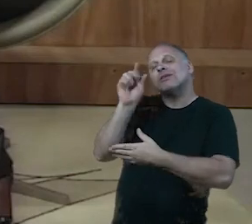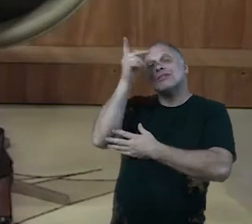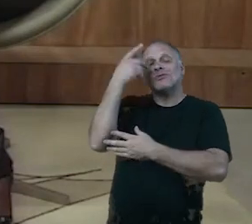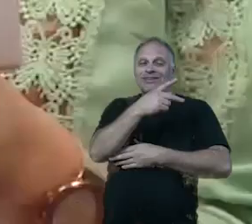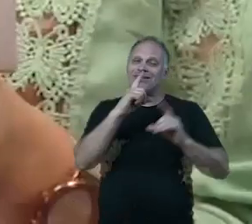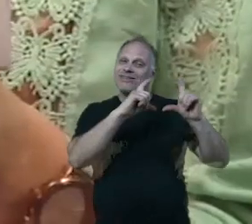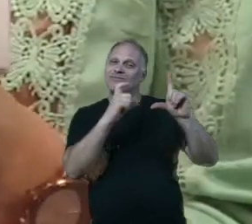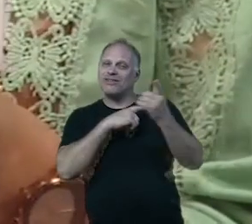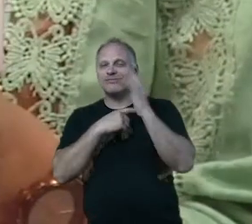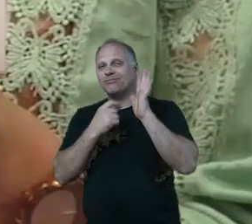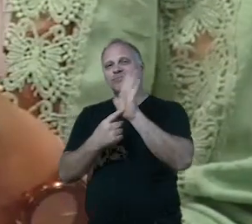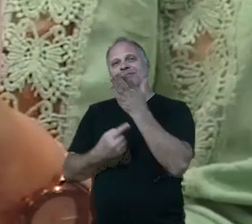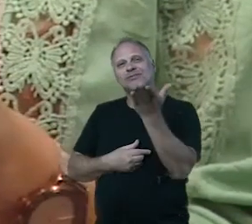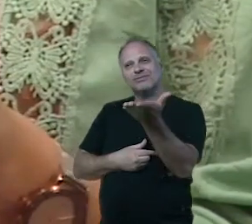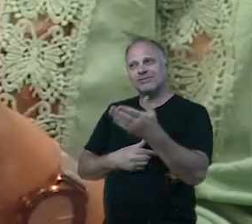aqui?